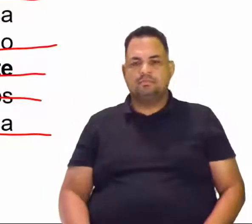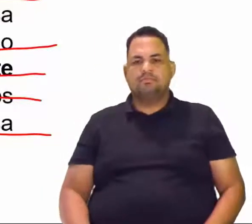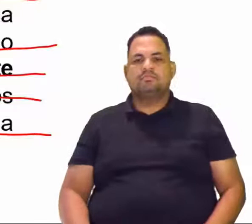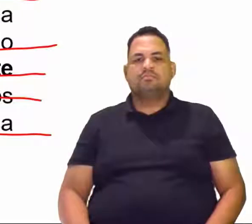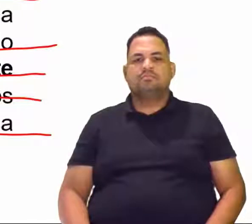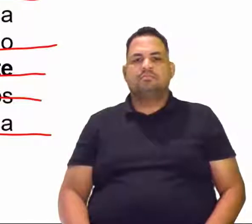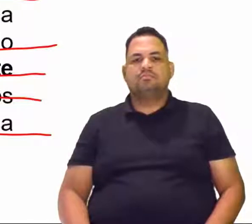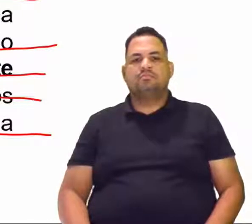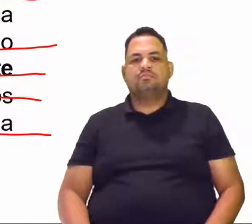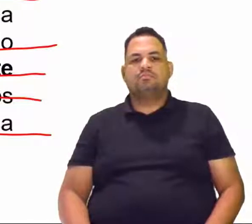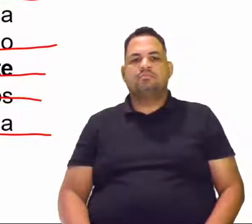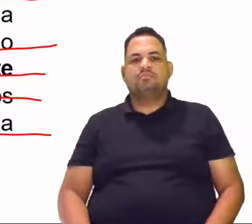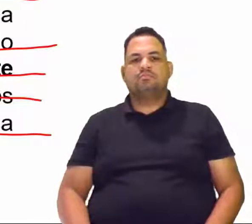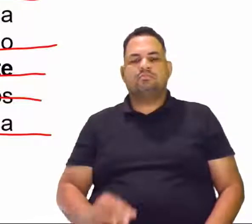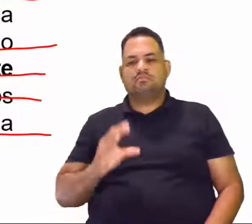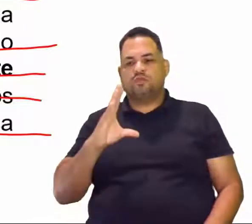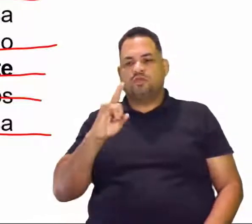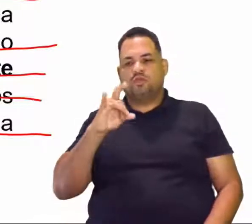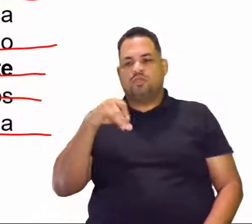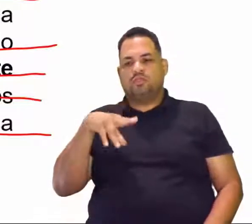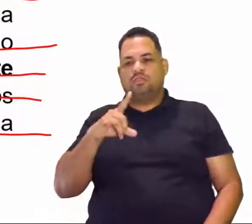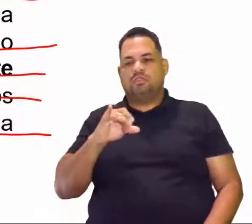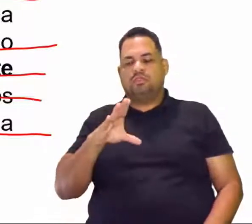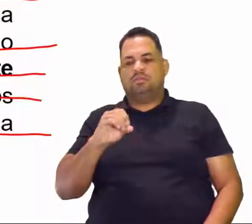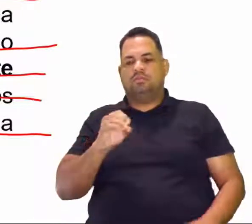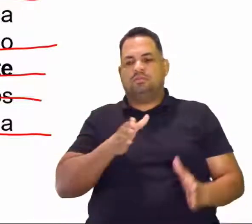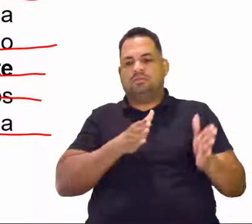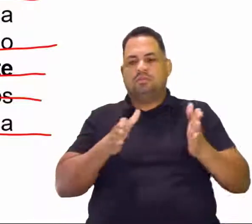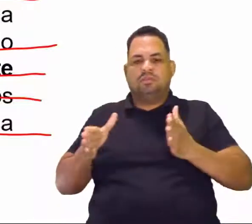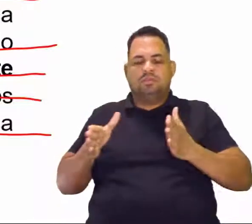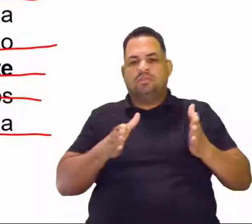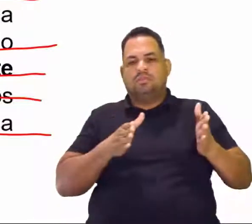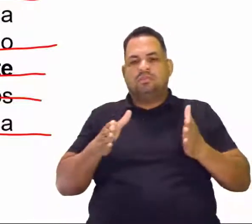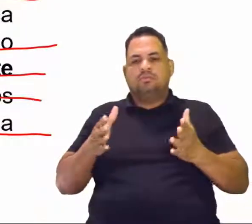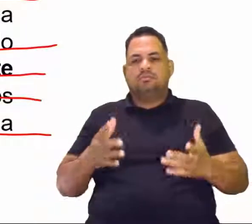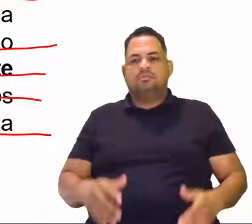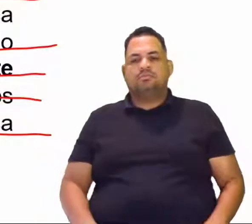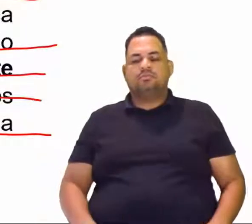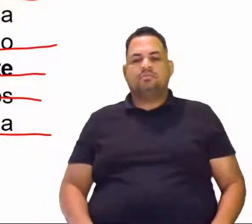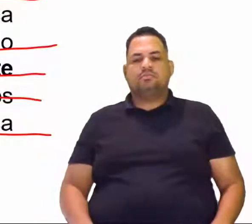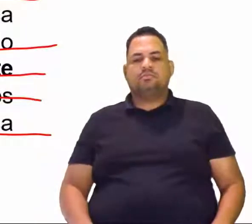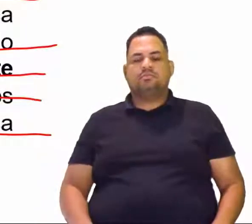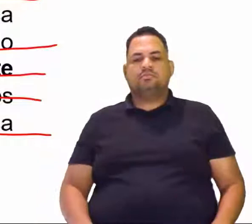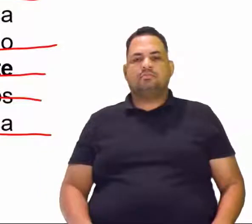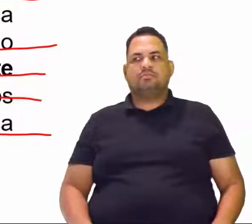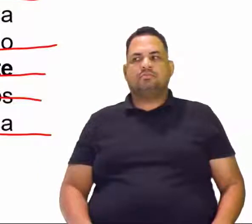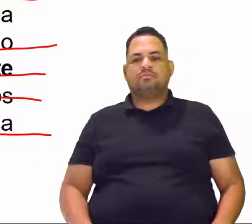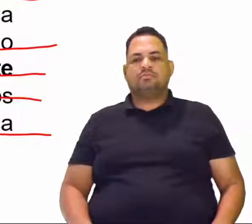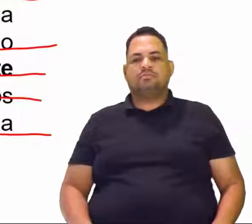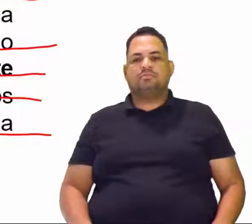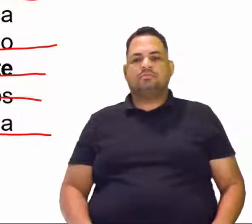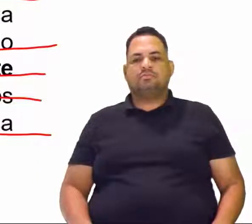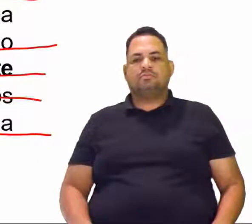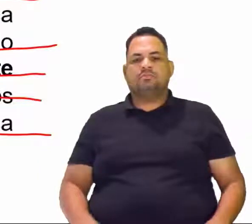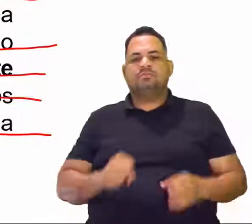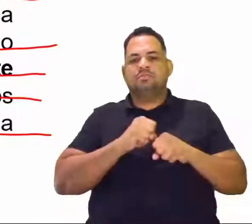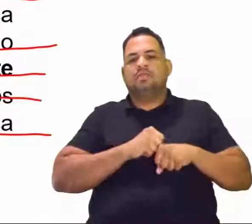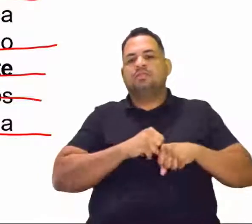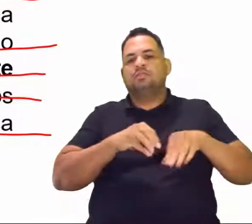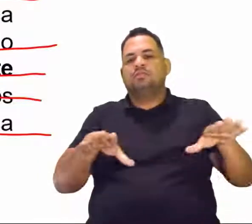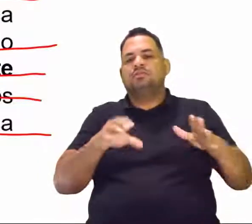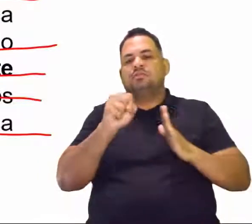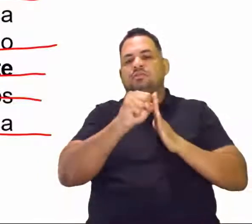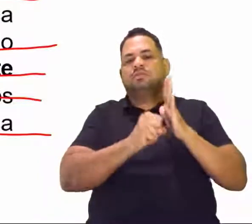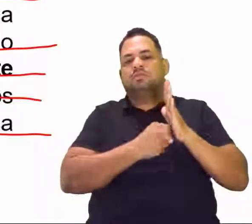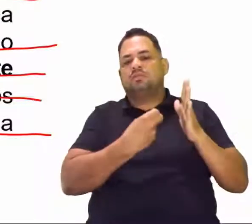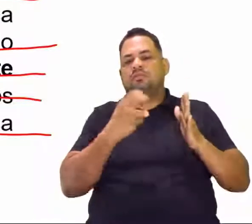o colonialismo são ali e esse período que é da expansão né